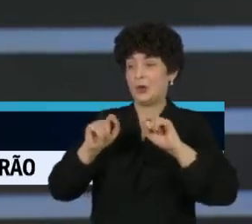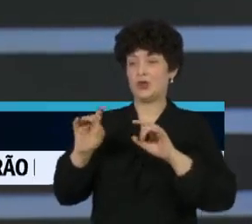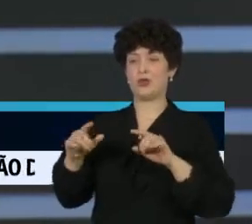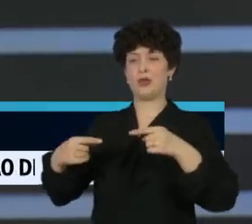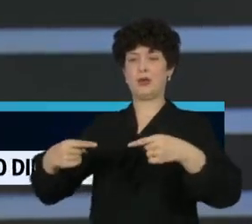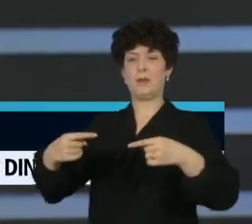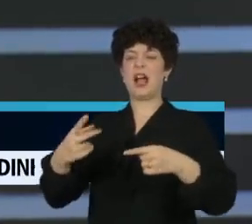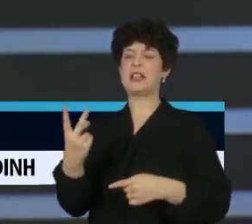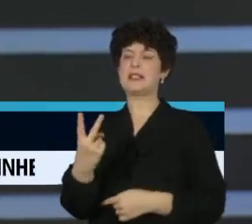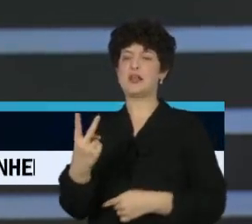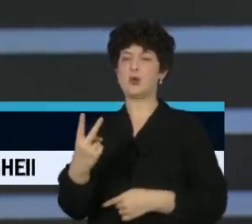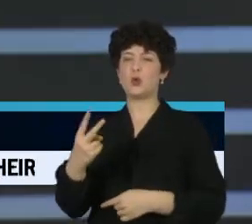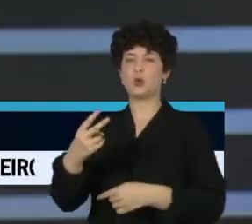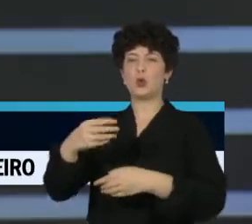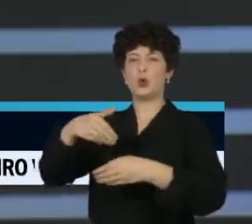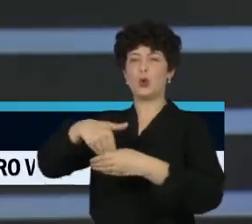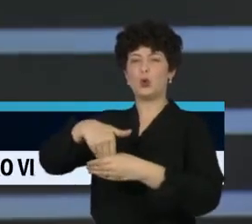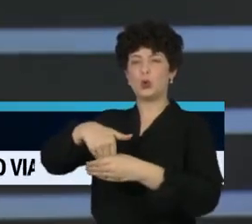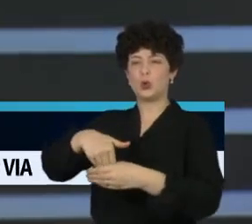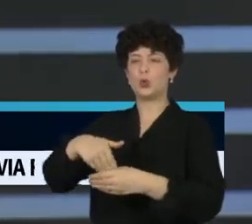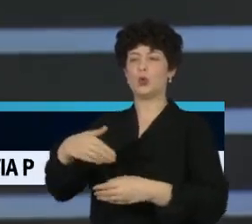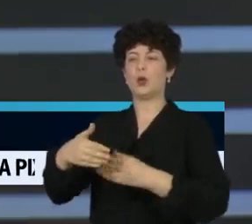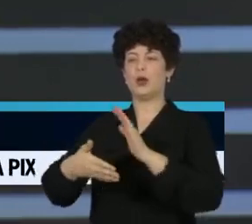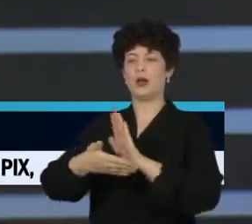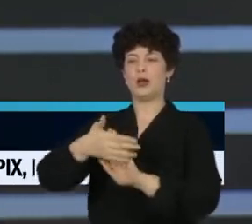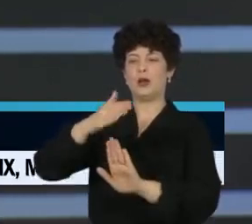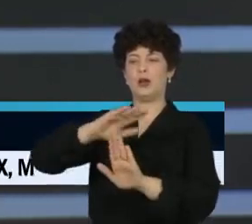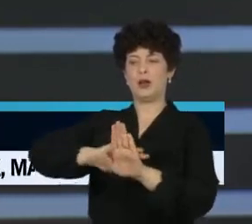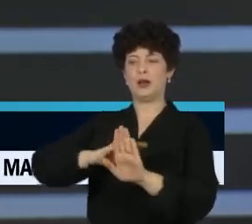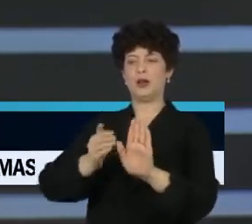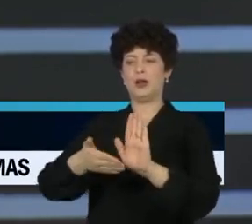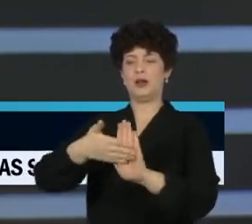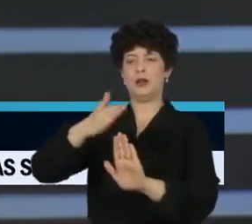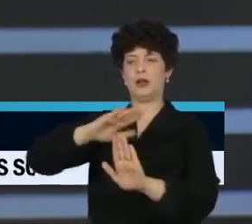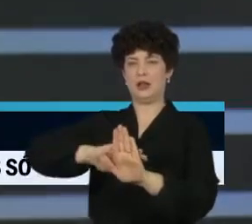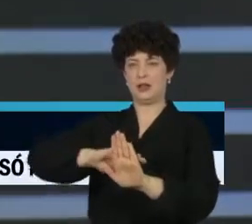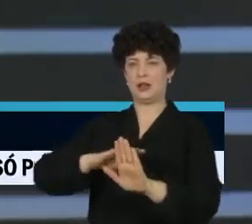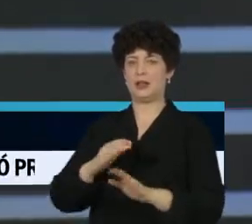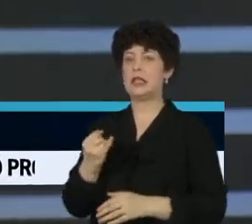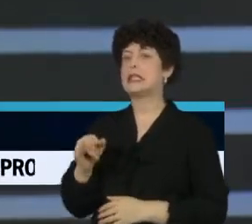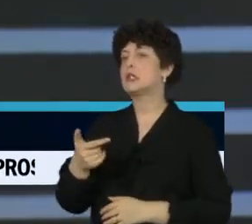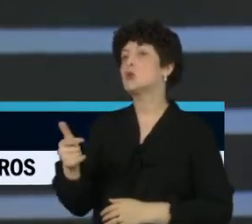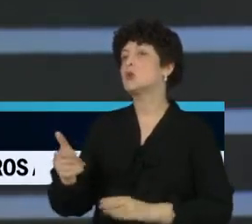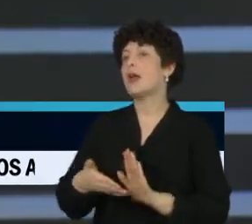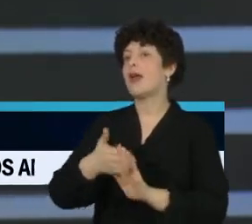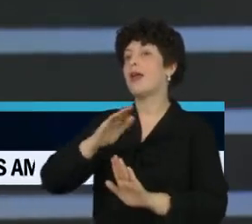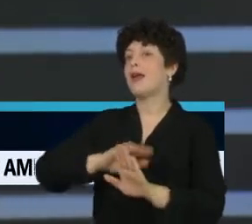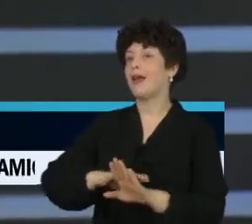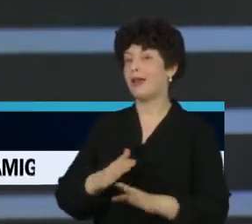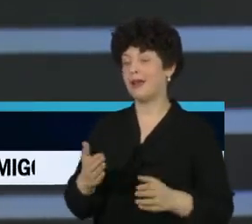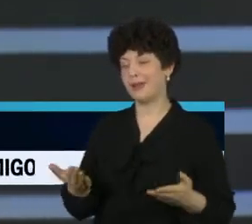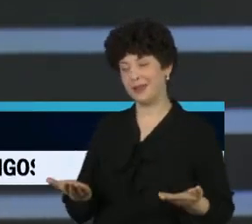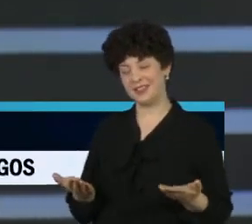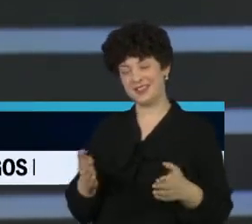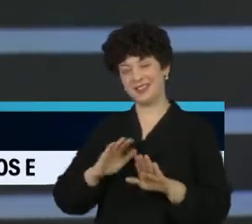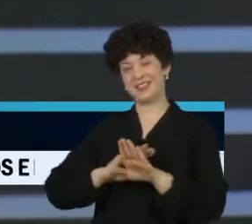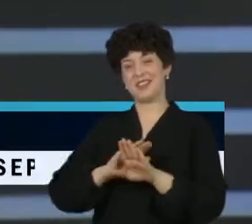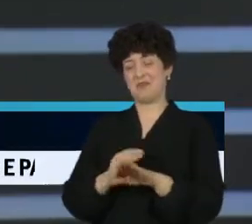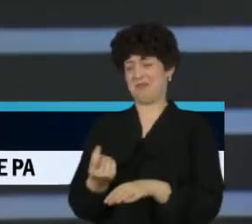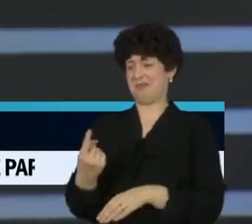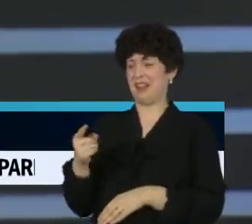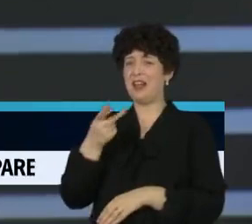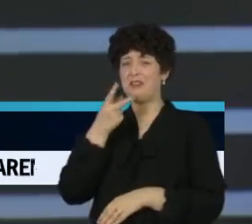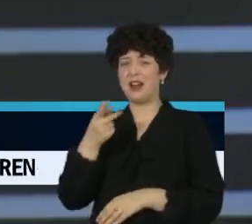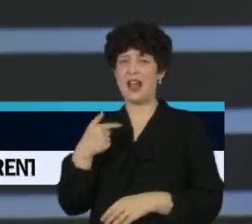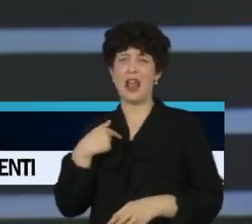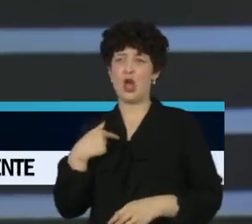em segundo turno, né? Não quer participar de debate no primeiro turno. E se não tiver segundo turno? Quer dizer, no fundo, é como se ele